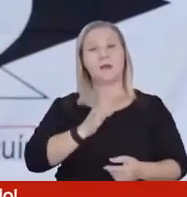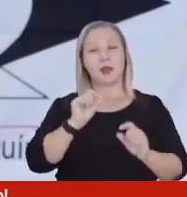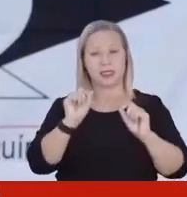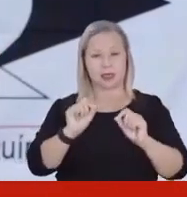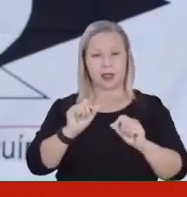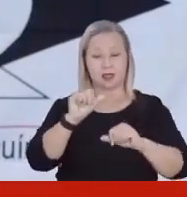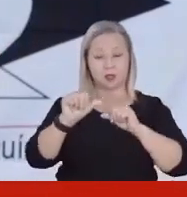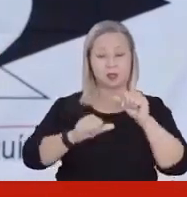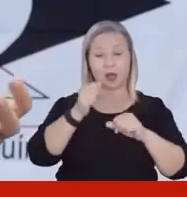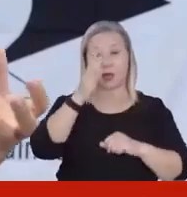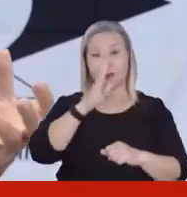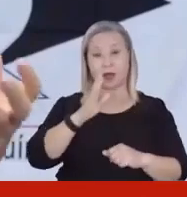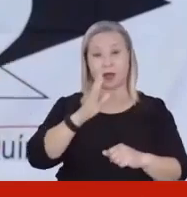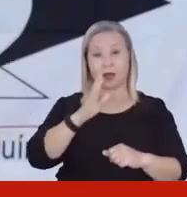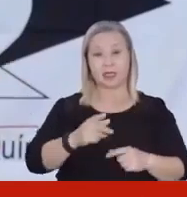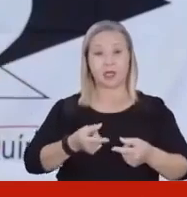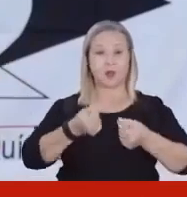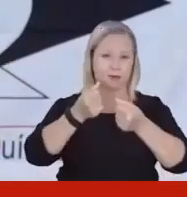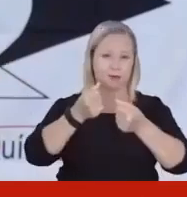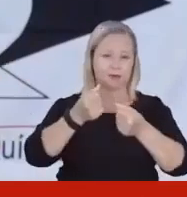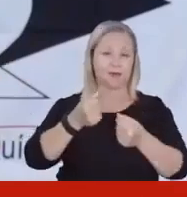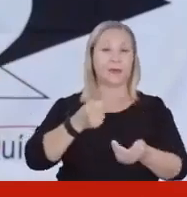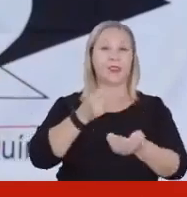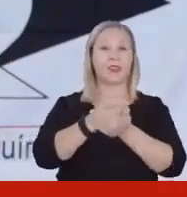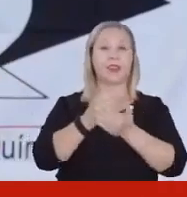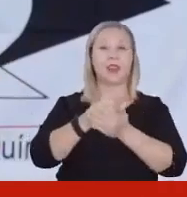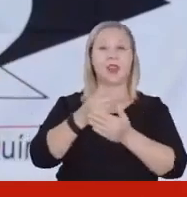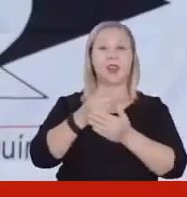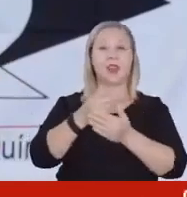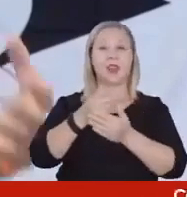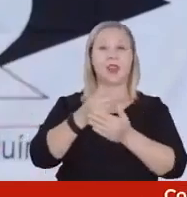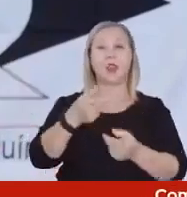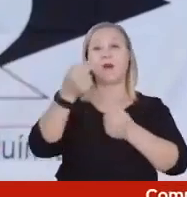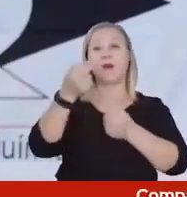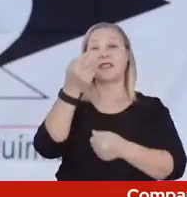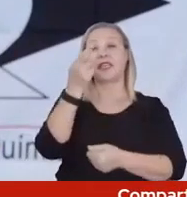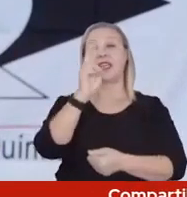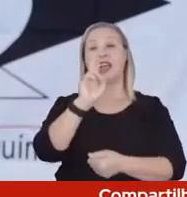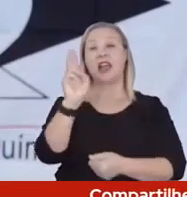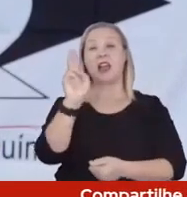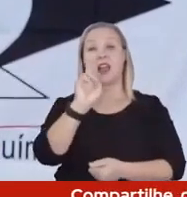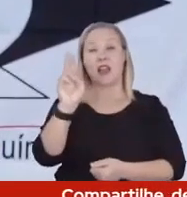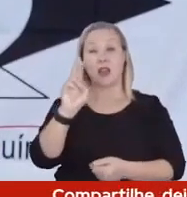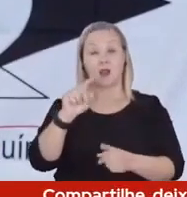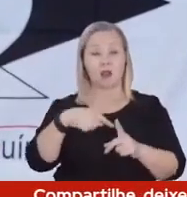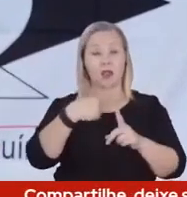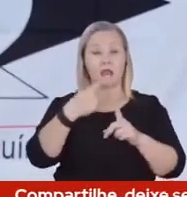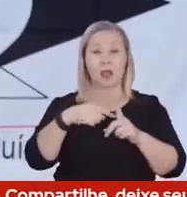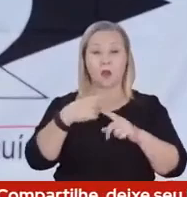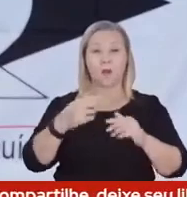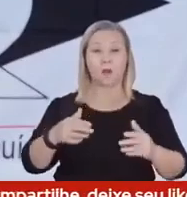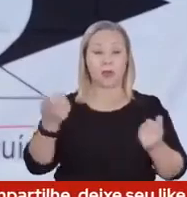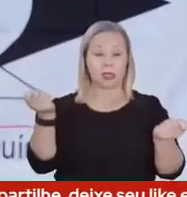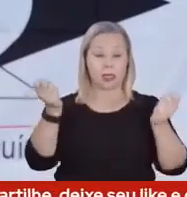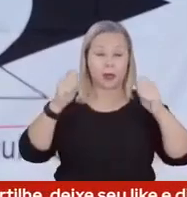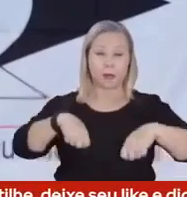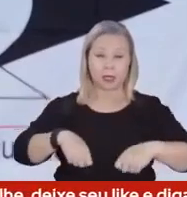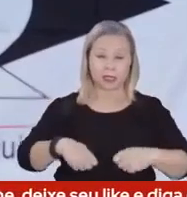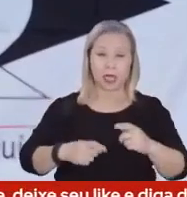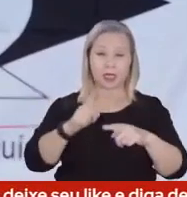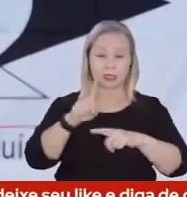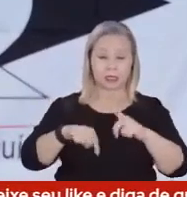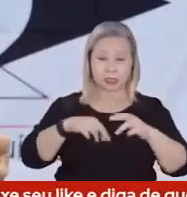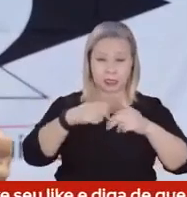do simplesmente pensar no câmbio, mas tem que pensar no aumento da capacidade da produção doméstica, significa aumentar a